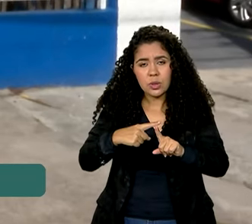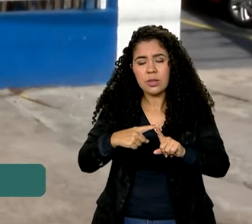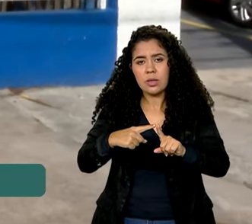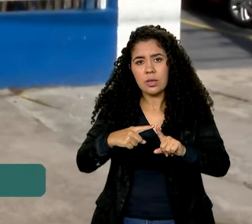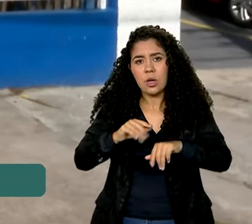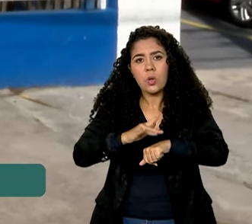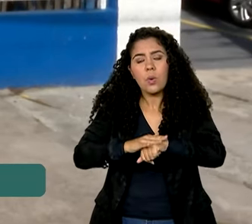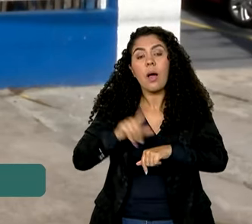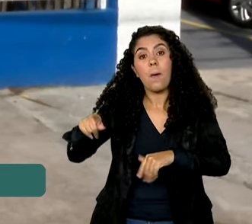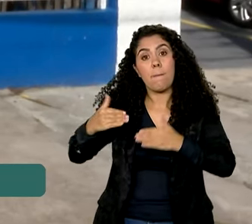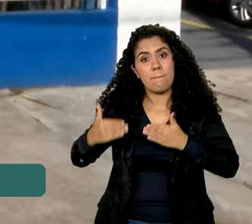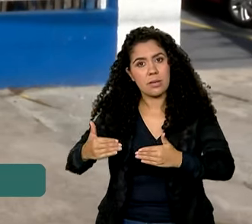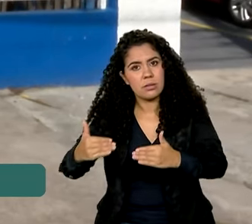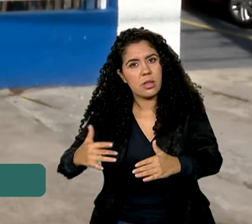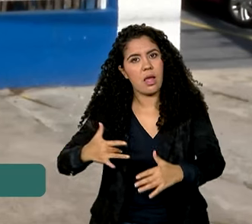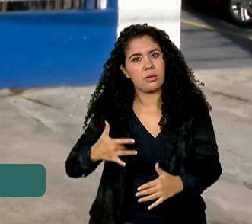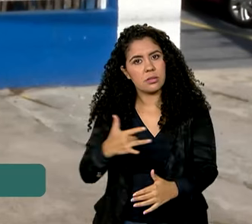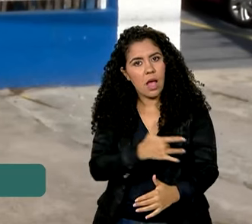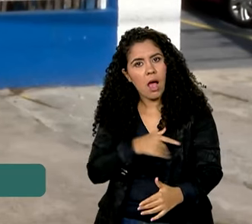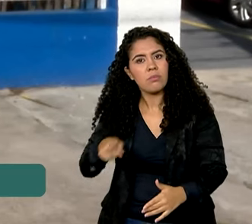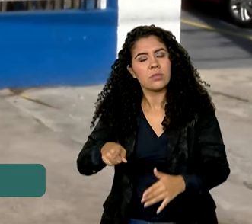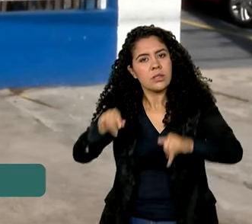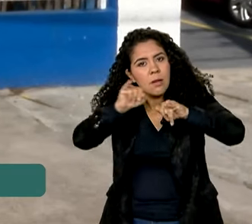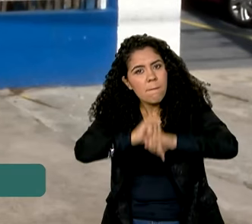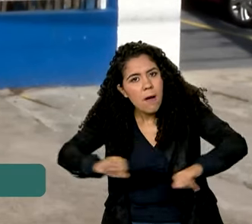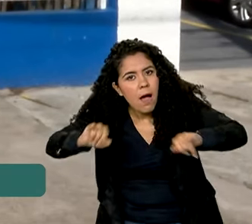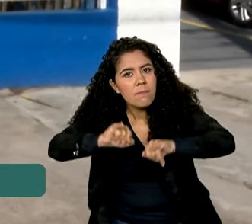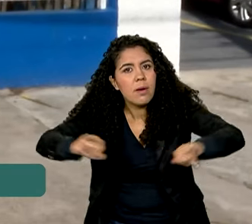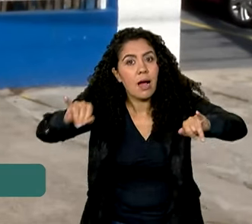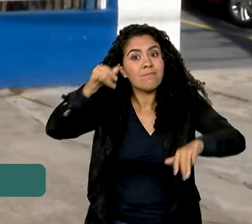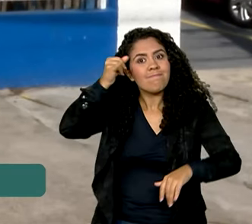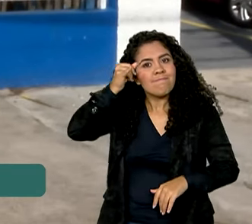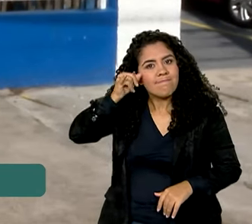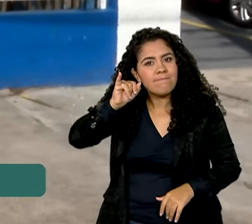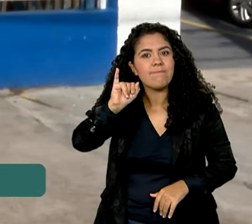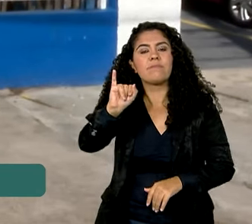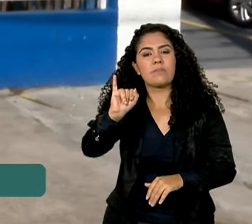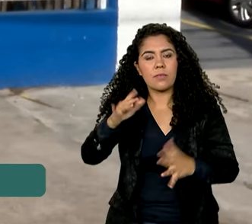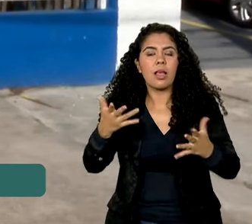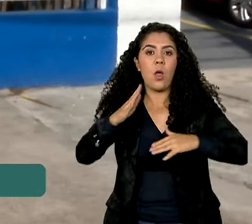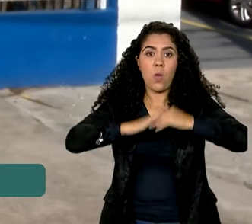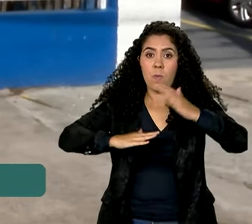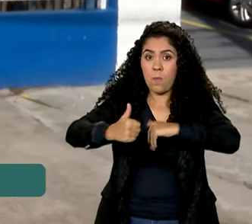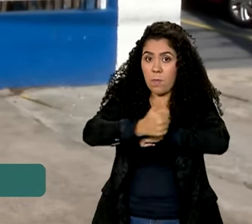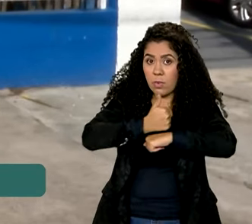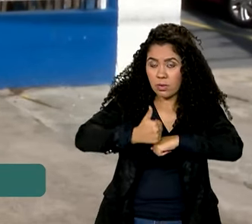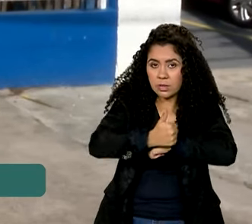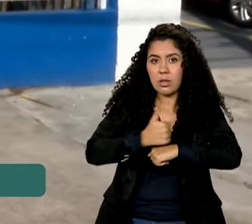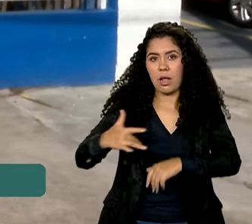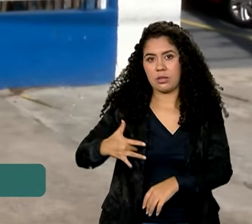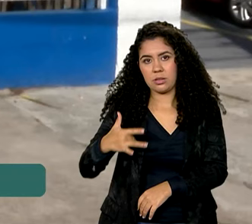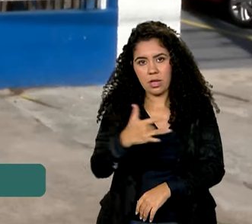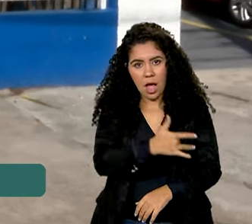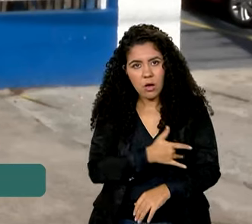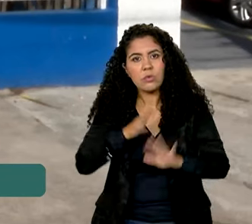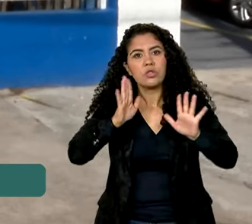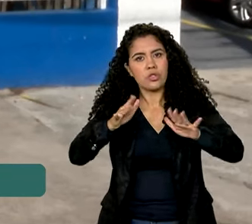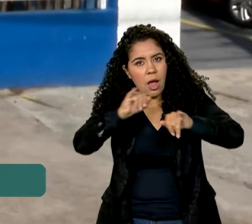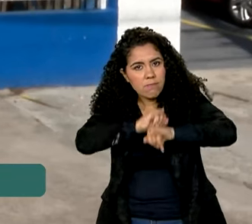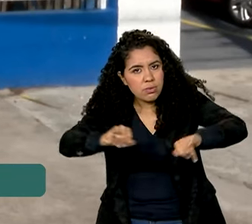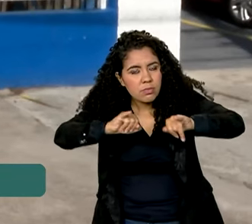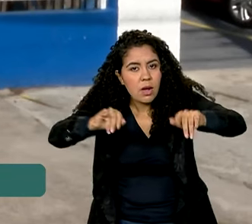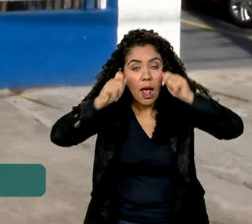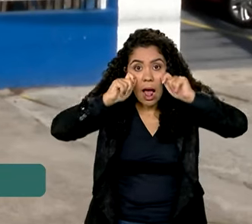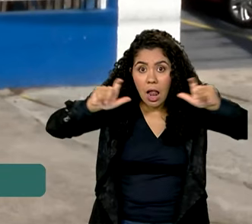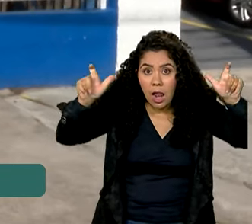da Saúde tem intensificado as ações de prevenção. Os profissionais de saúde têm sido alertados sobre esse